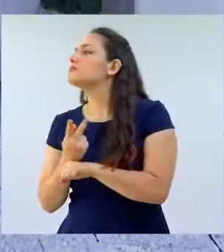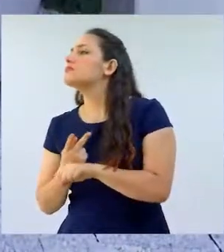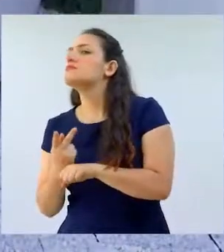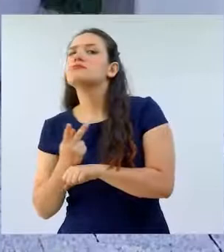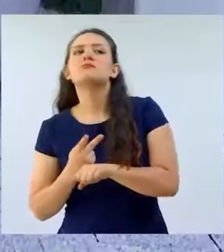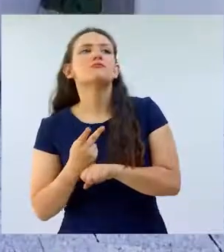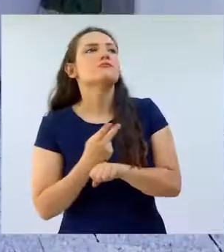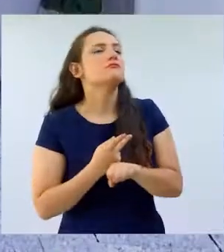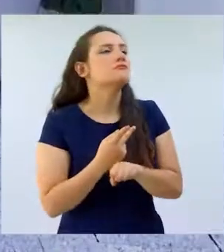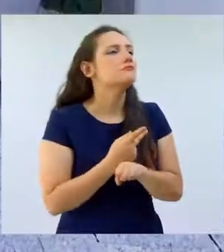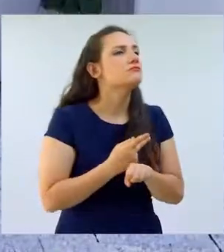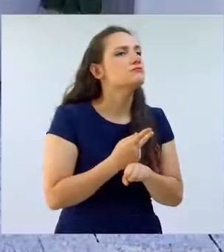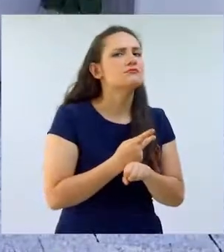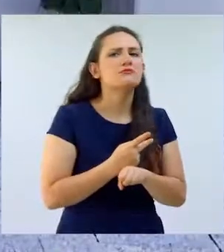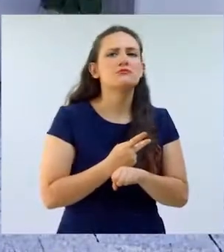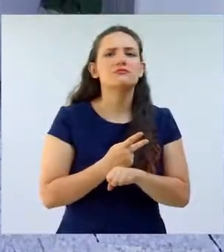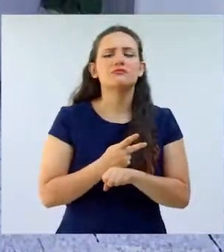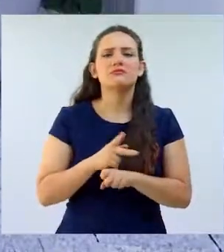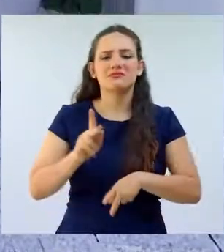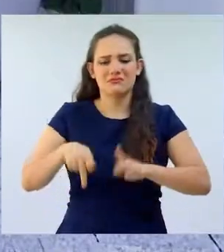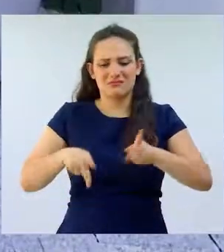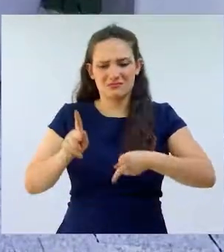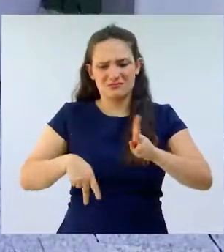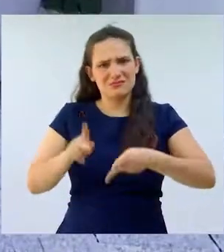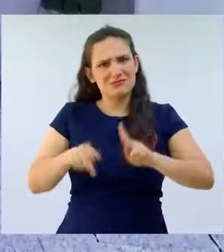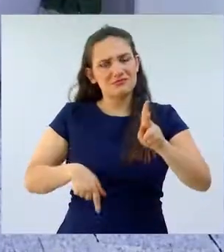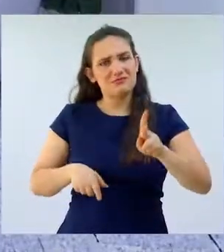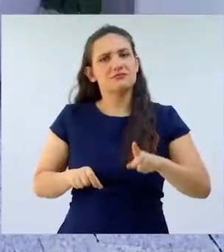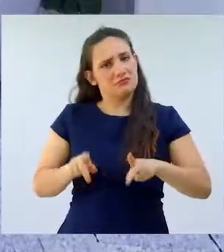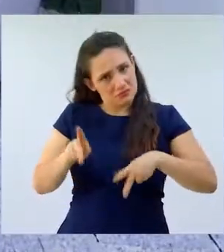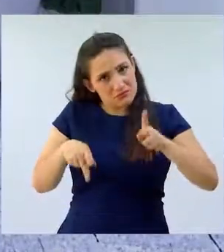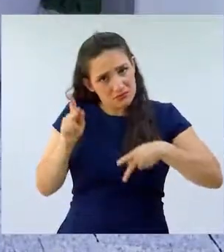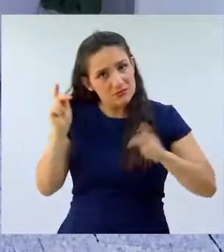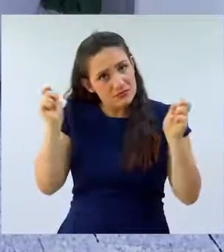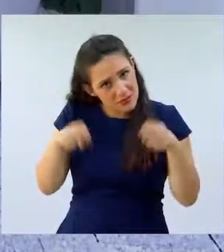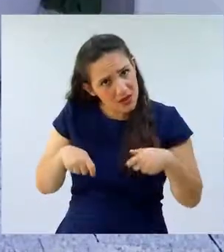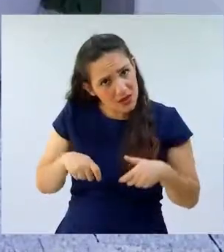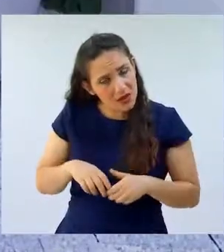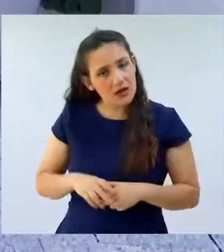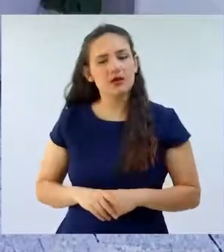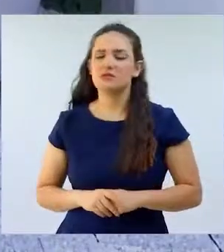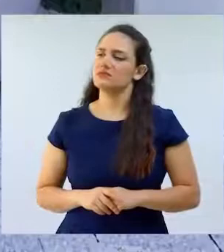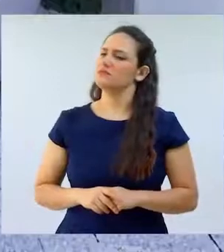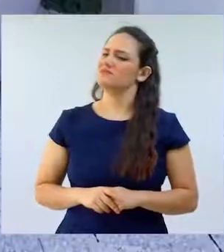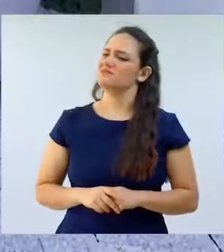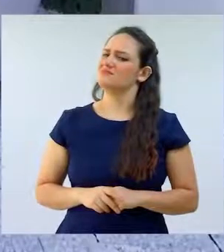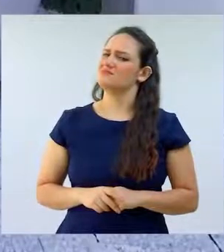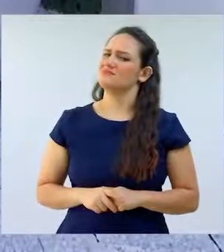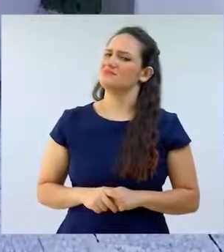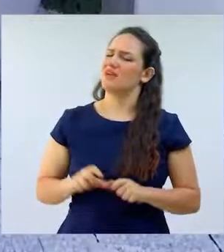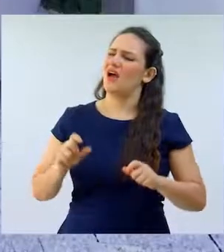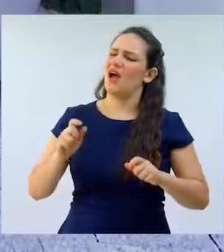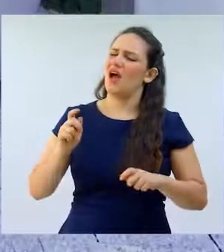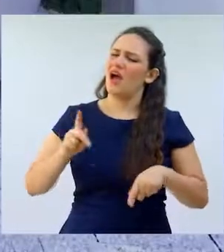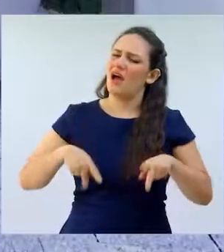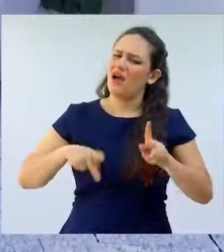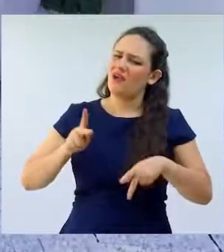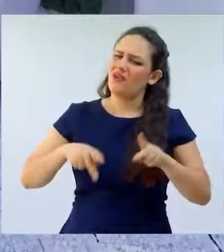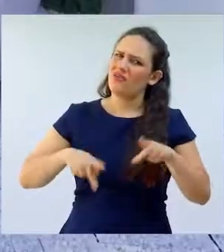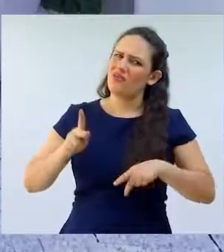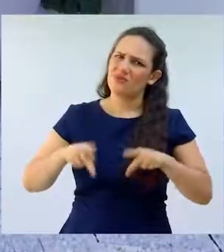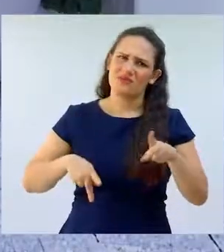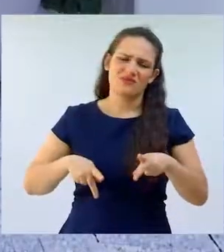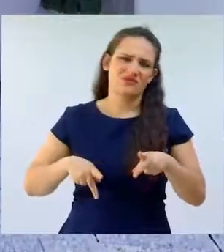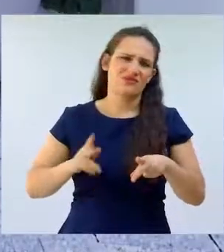olhando e tal, e eu falei, já de cara, eu falei, Afonso Pena. Ele falou, mas aí achei legal, sabe? Porque como a gente vai aprendendo com a vida. Ele chegou e falou, Cleir, mas